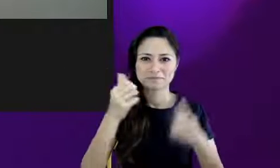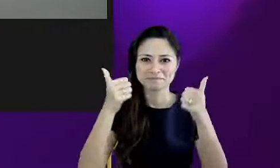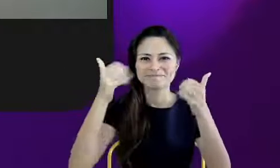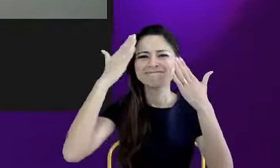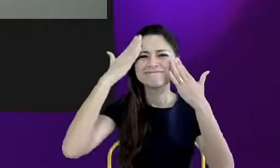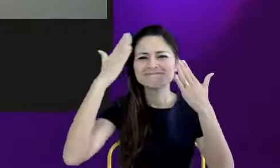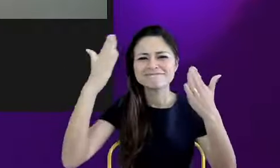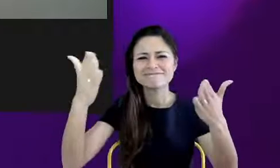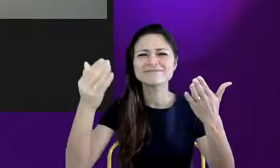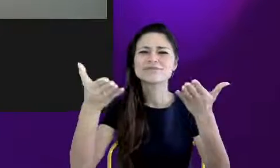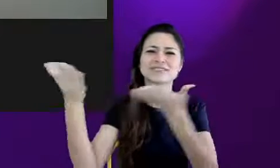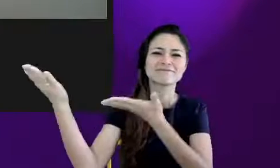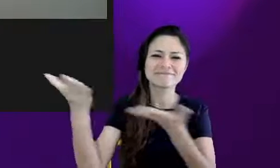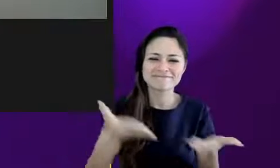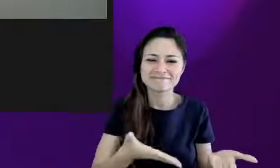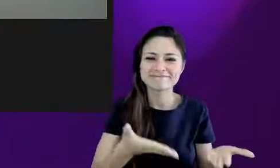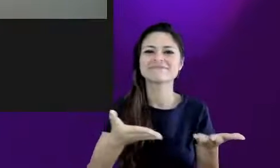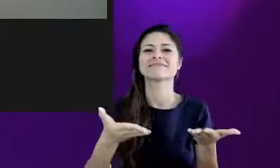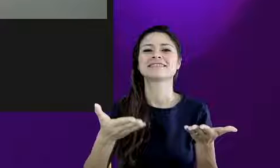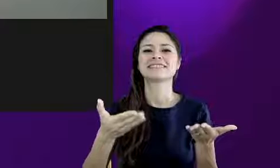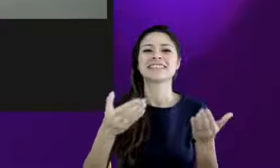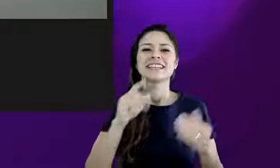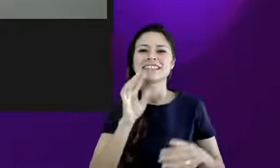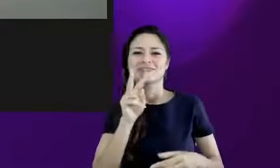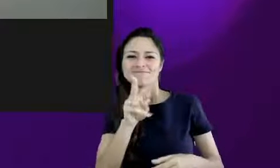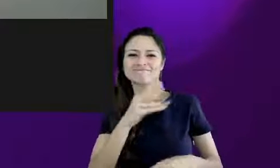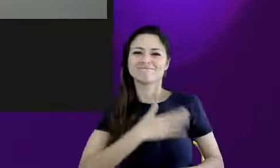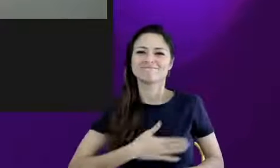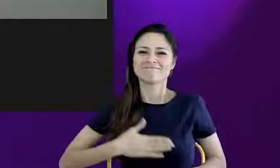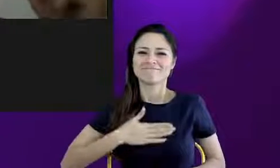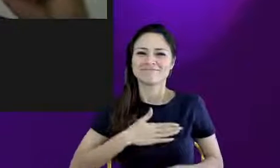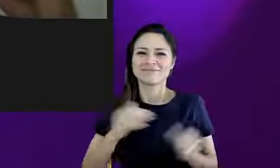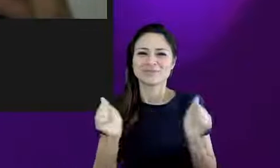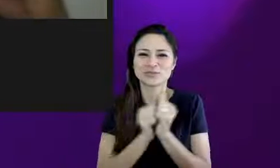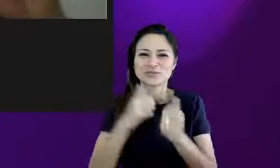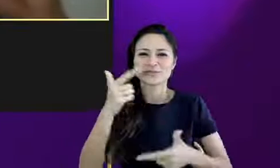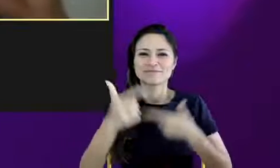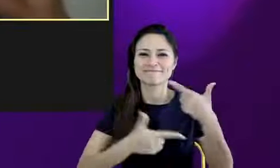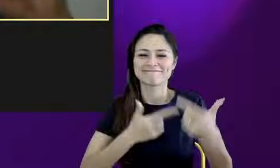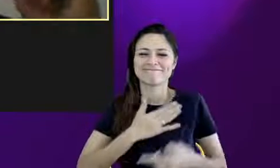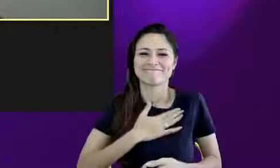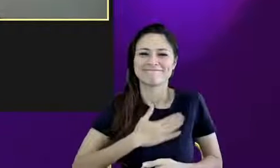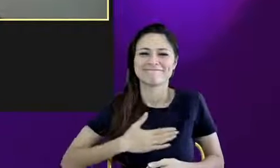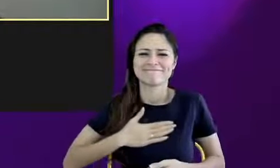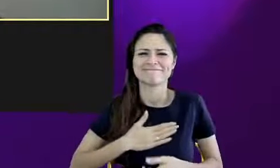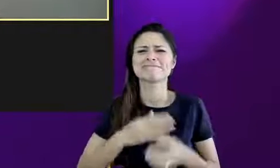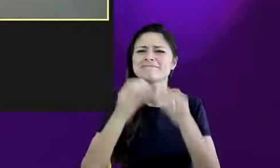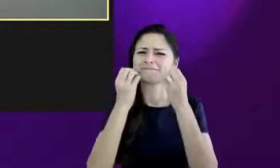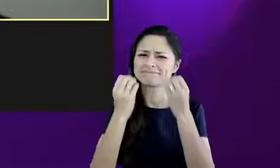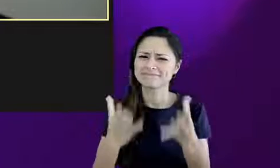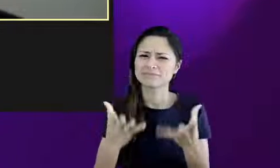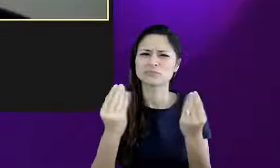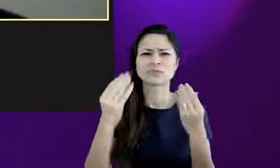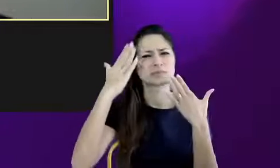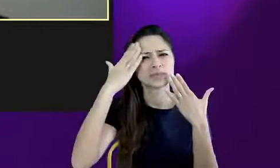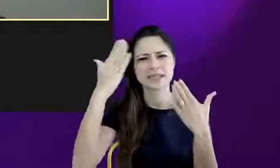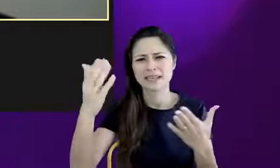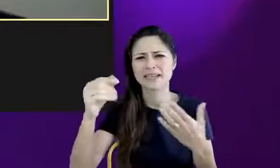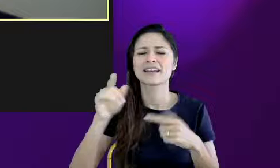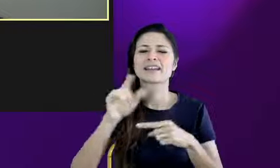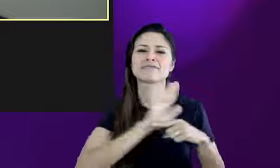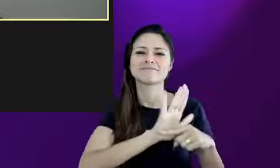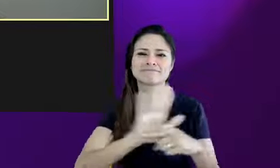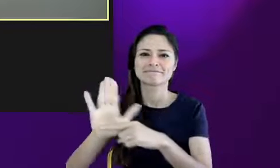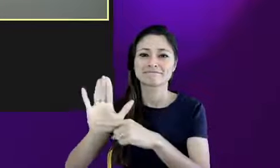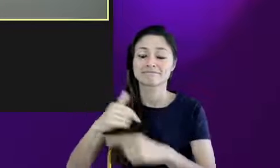pela presença. É um grande prazer estar moderando a sua mesa. Muito obrigado, Andréa, pela apresentação. É uma